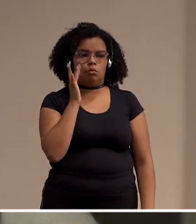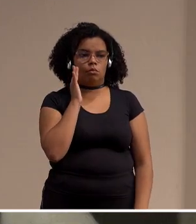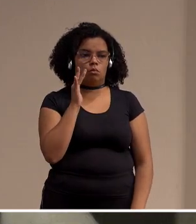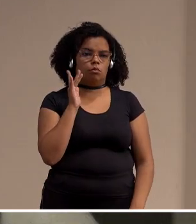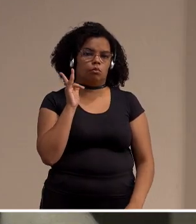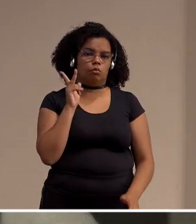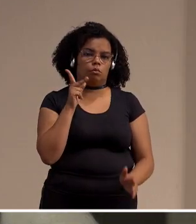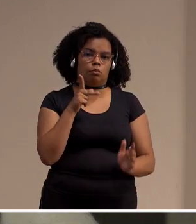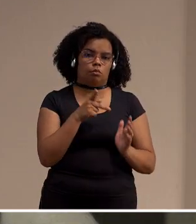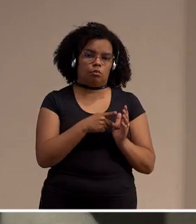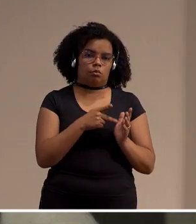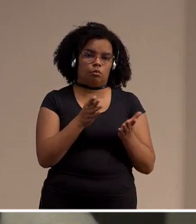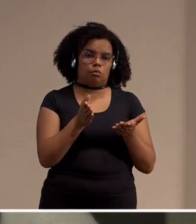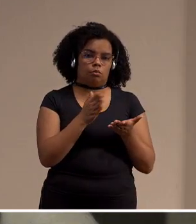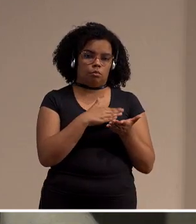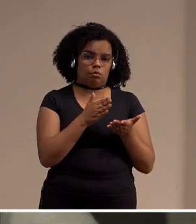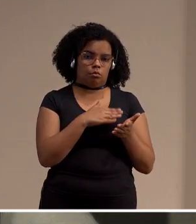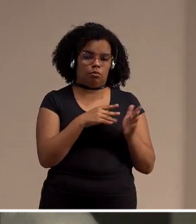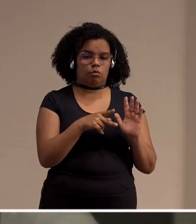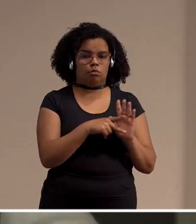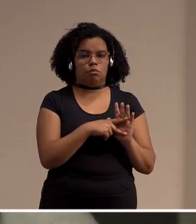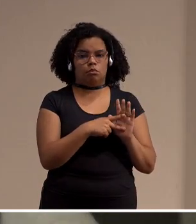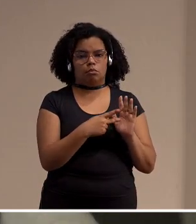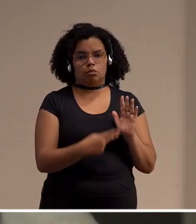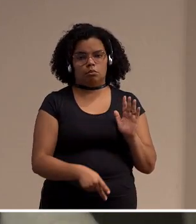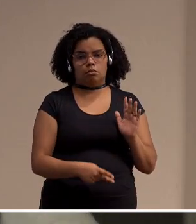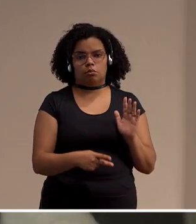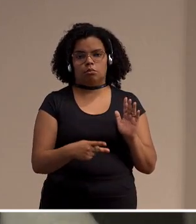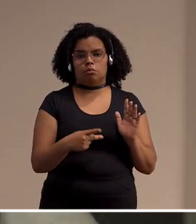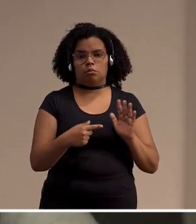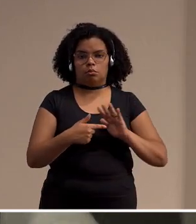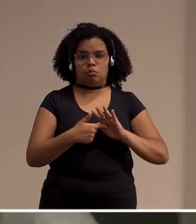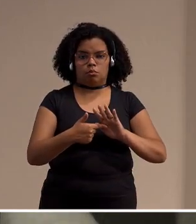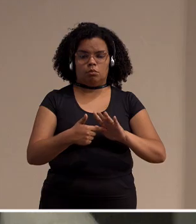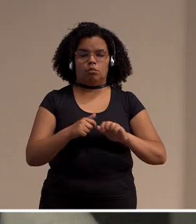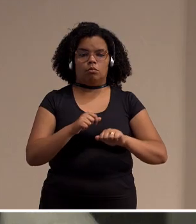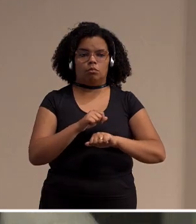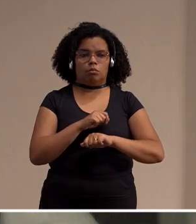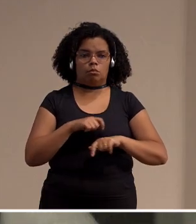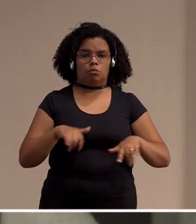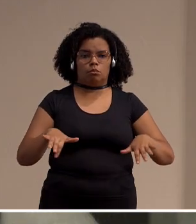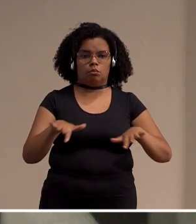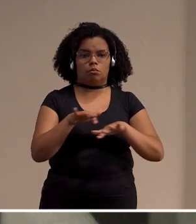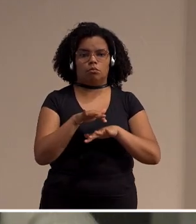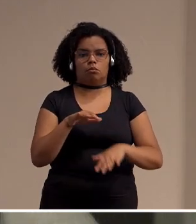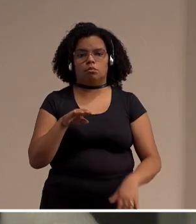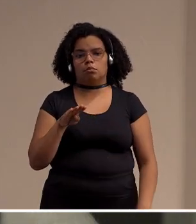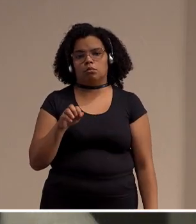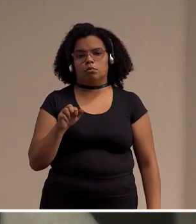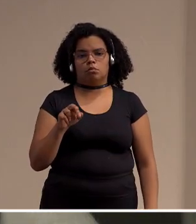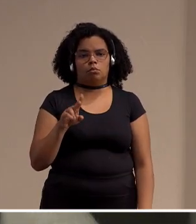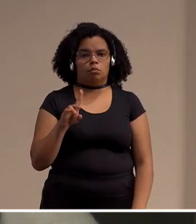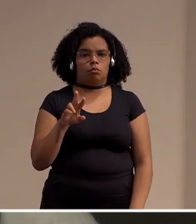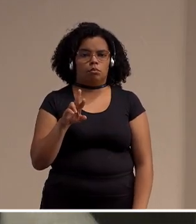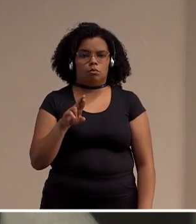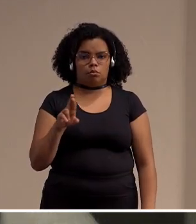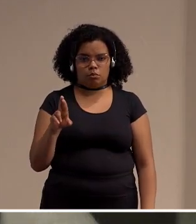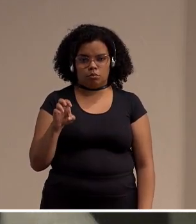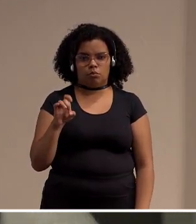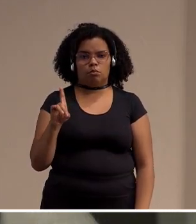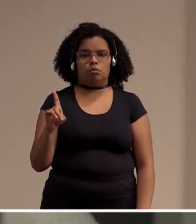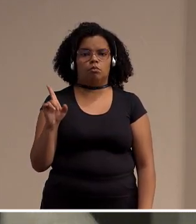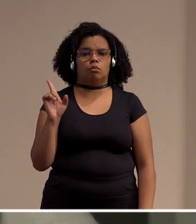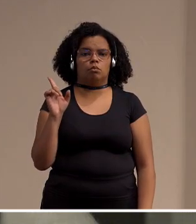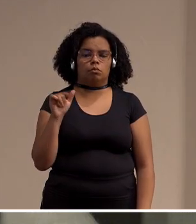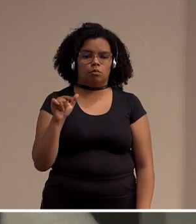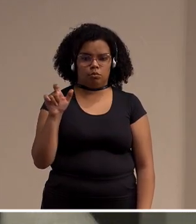que vinha nos livros, né, à margem de tudo isso. Bem, e o Ballard ele conclui dizendo, olha, qual seria o papel,